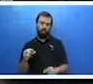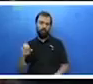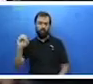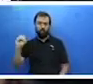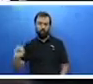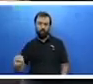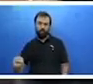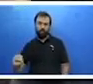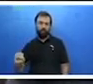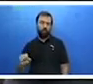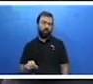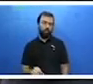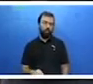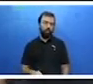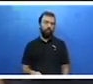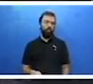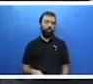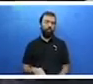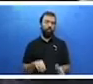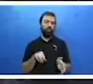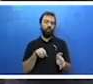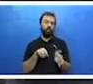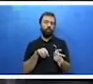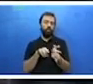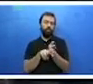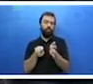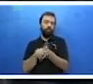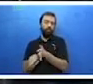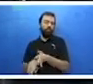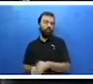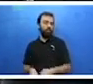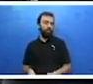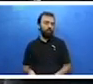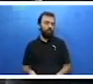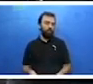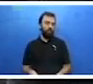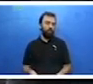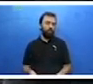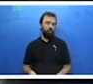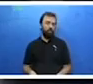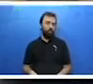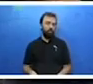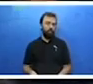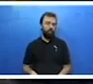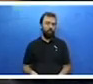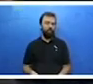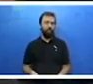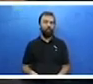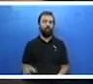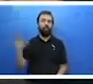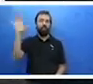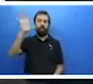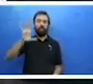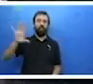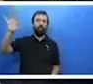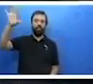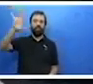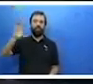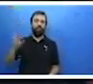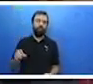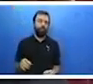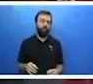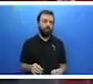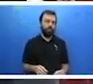região Sul. Vamos para as perguntas. Liste as regiões em ordem